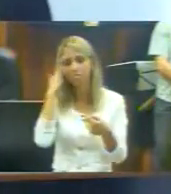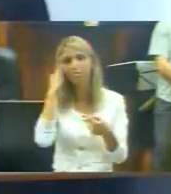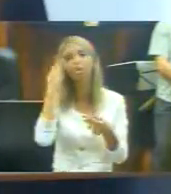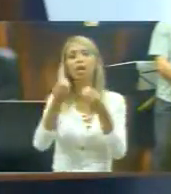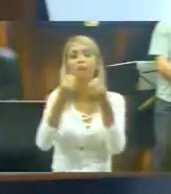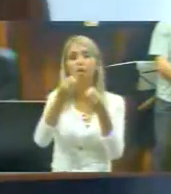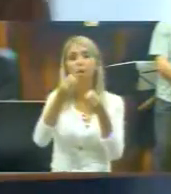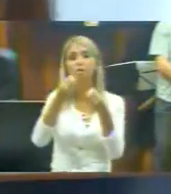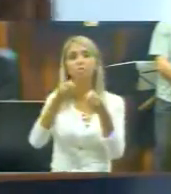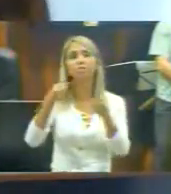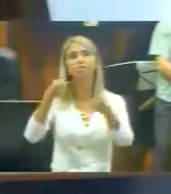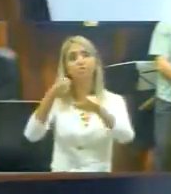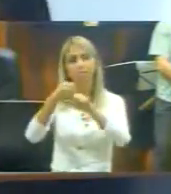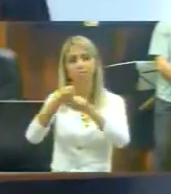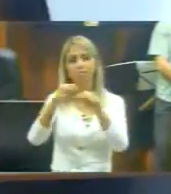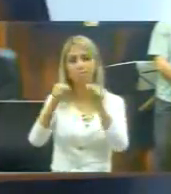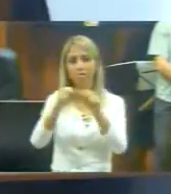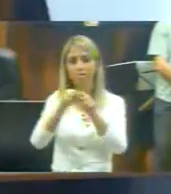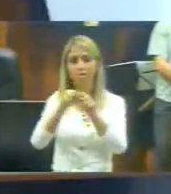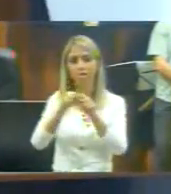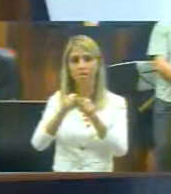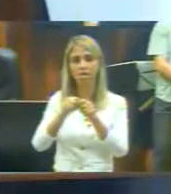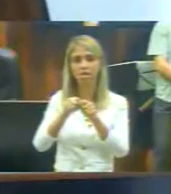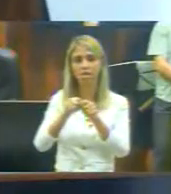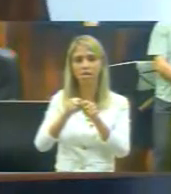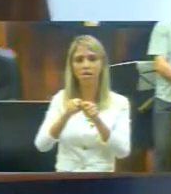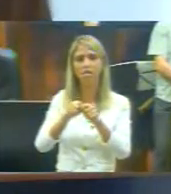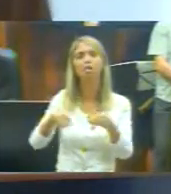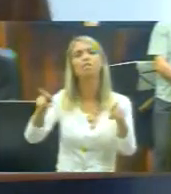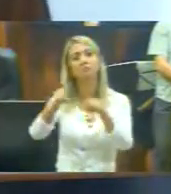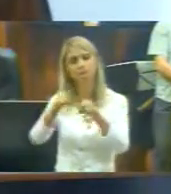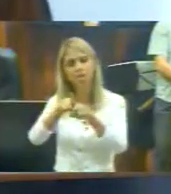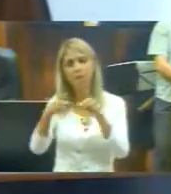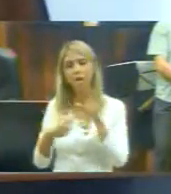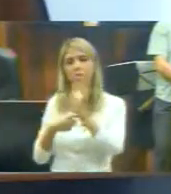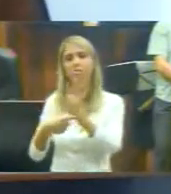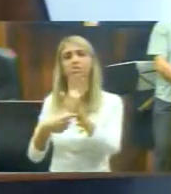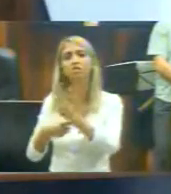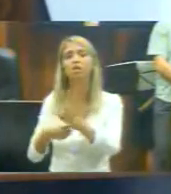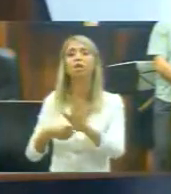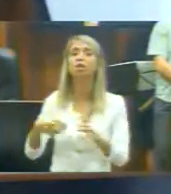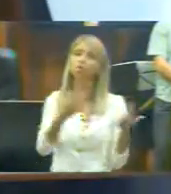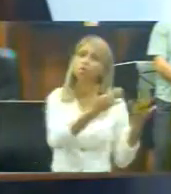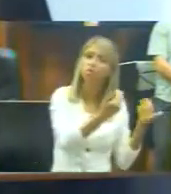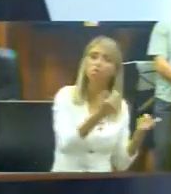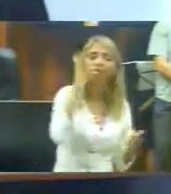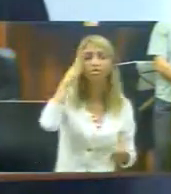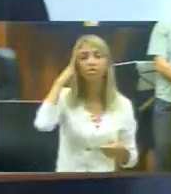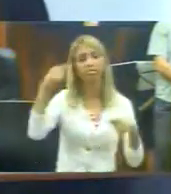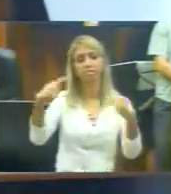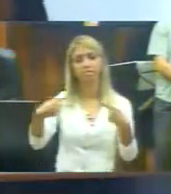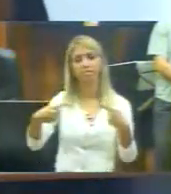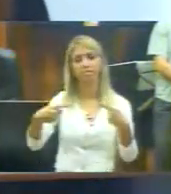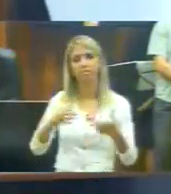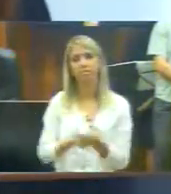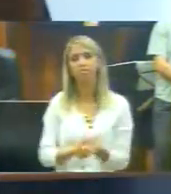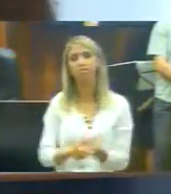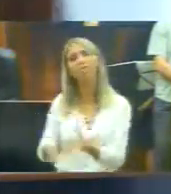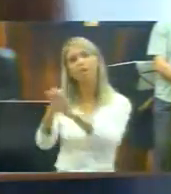E, principalmente, ajudar no processo de politização da juventude cabofriense.